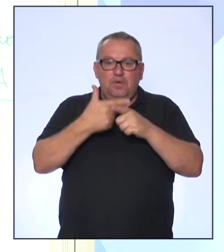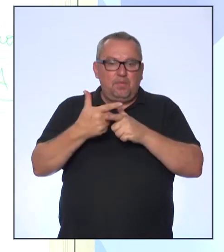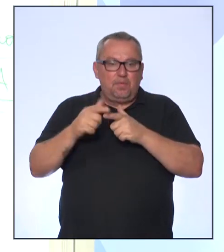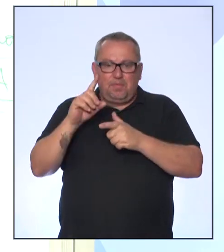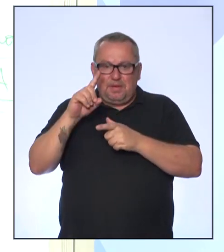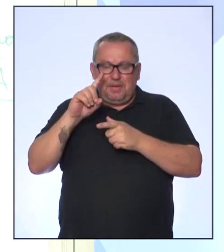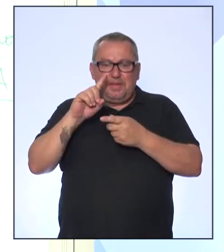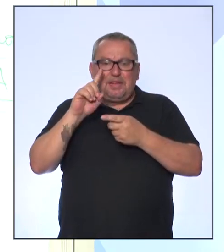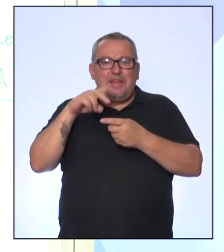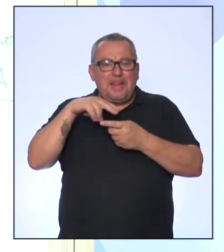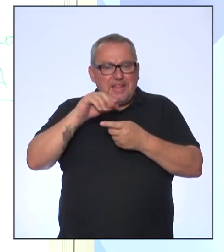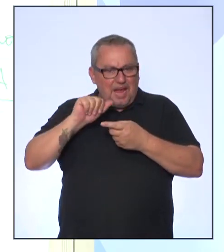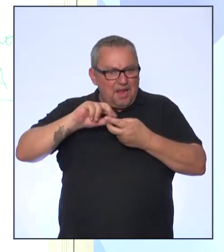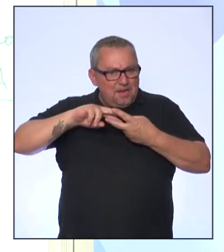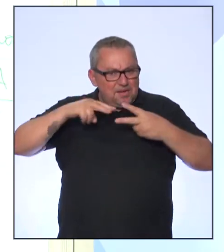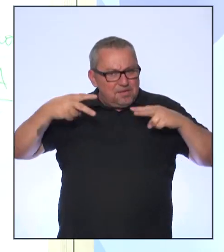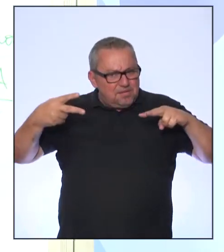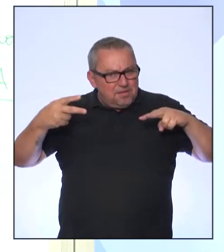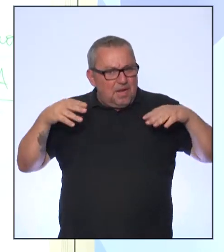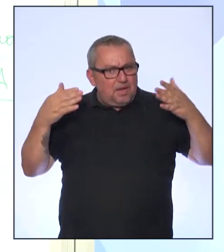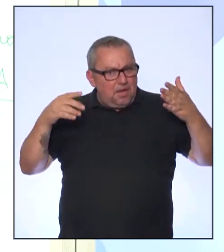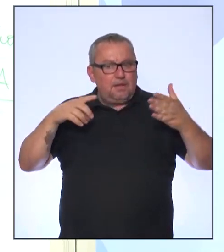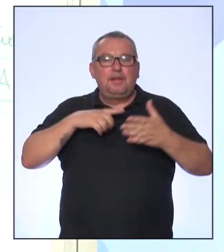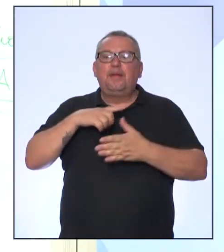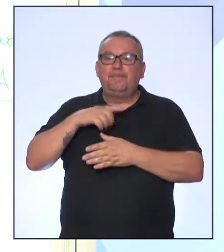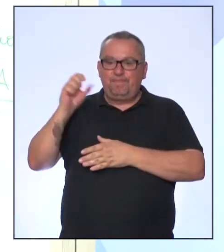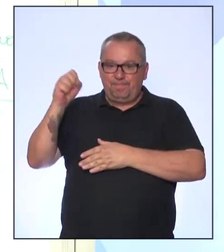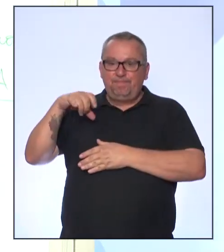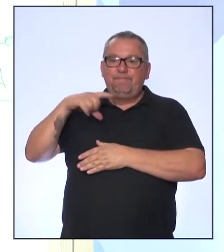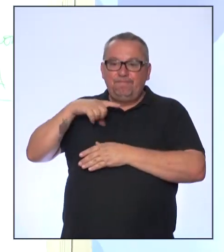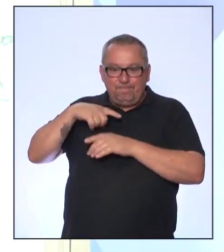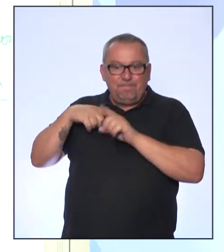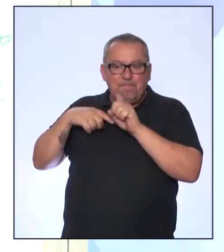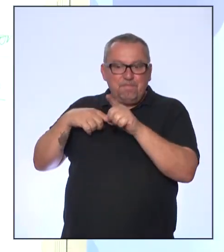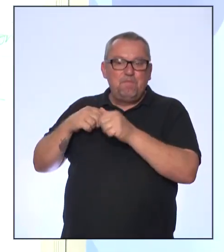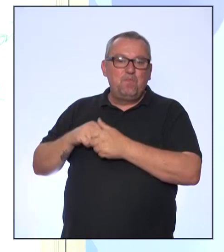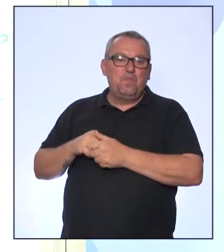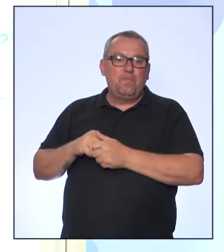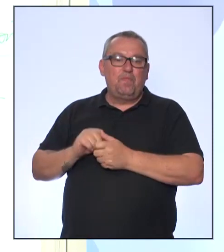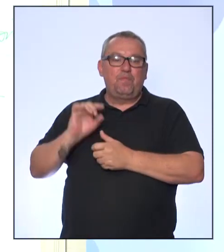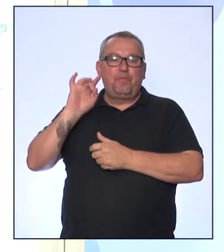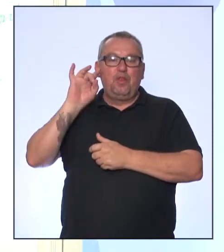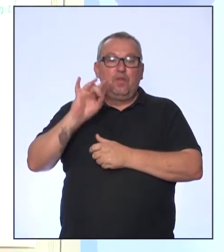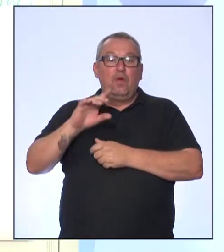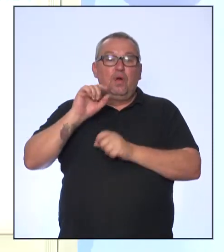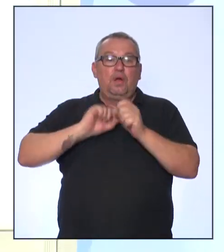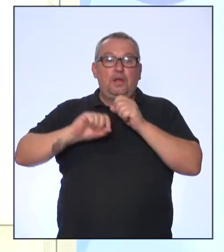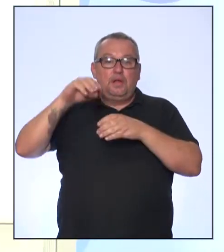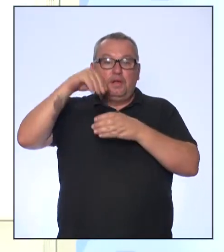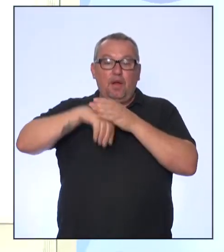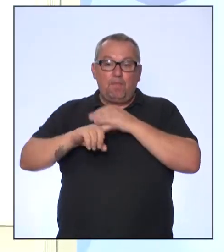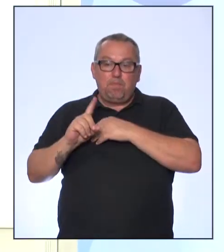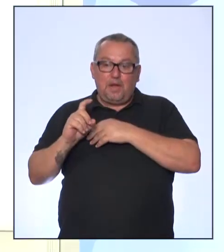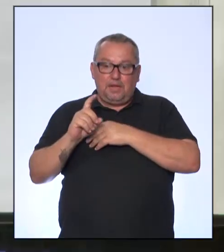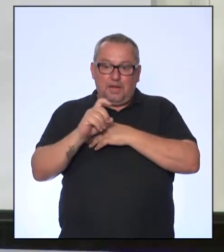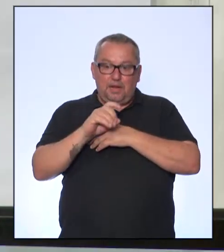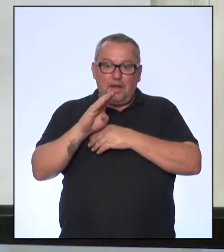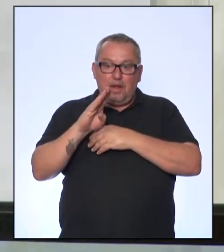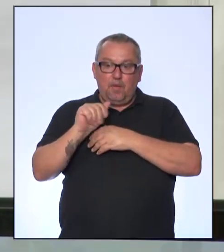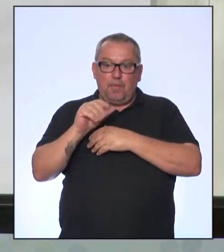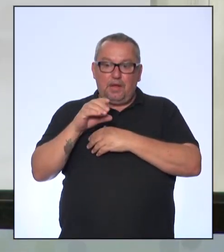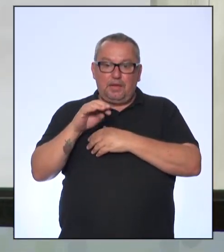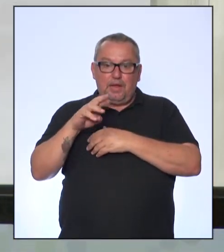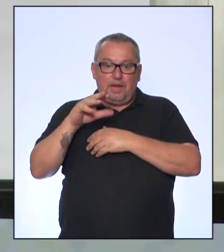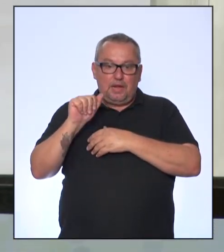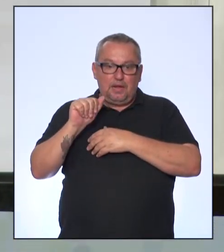DNA? Cadê o DNA dessa célula? Tem sim, tá lá. Só que nas bactérias, o DNA